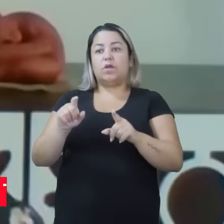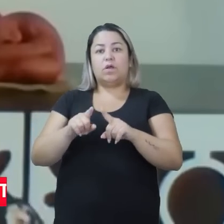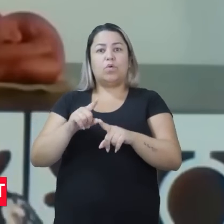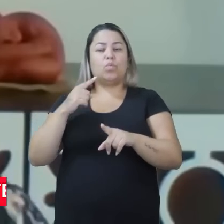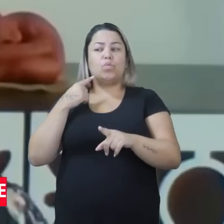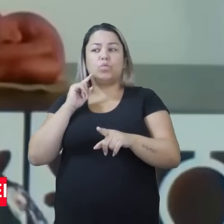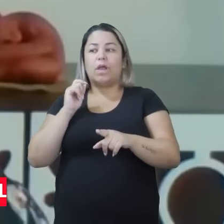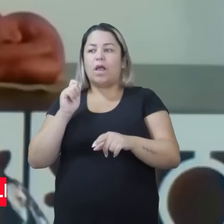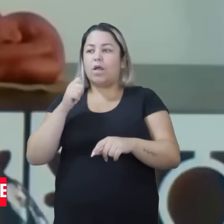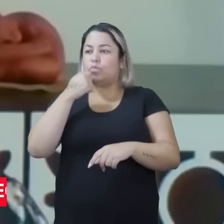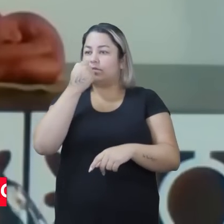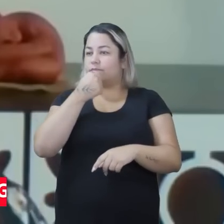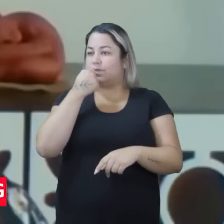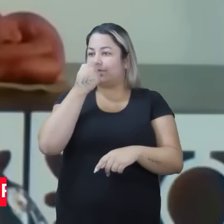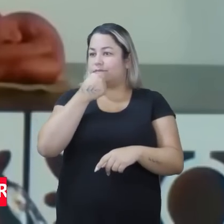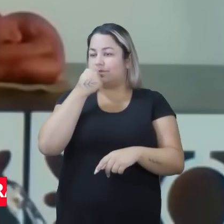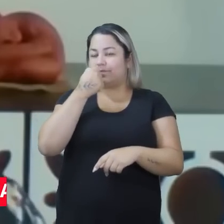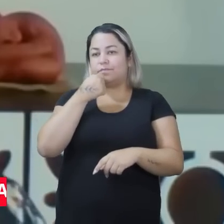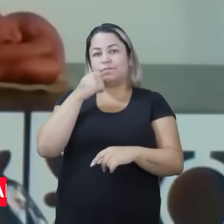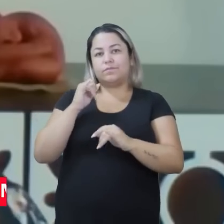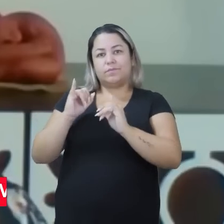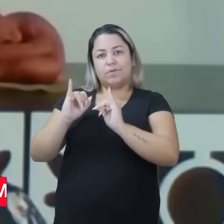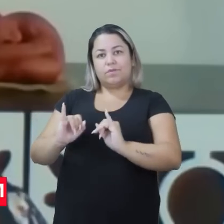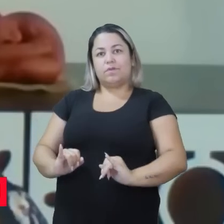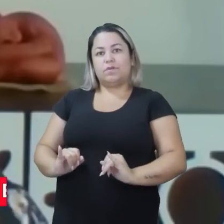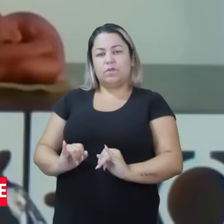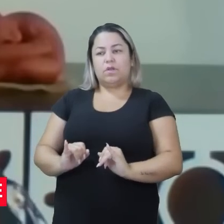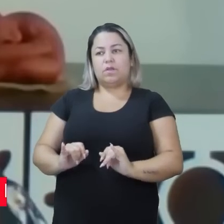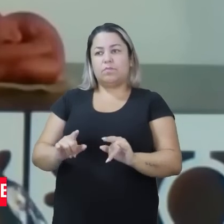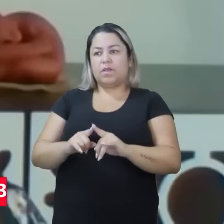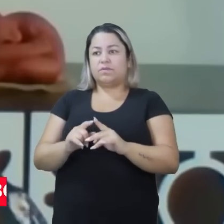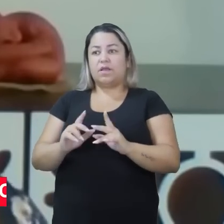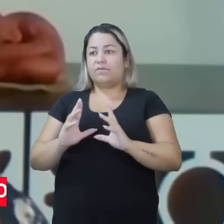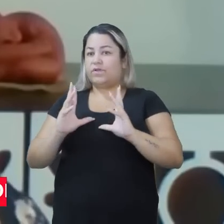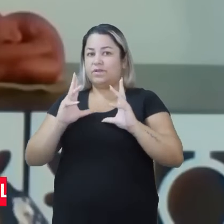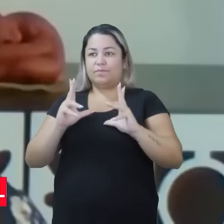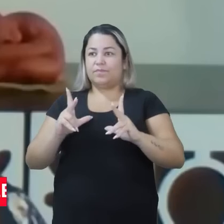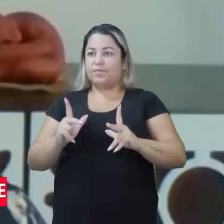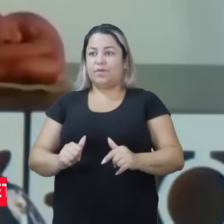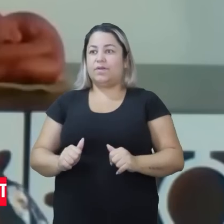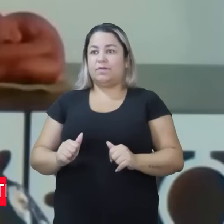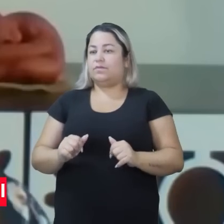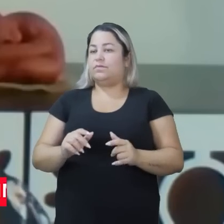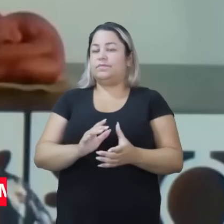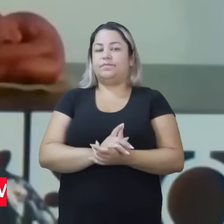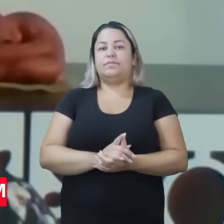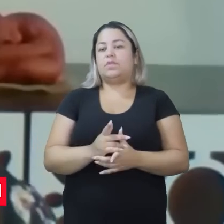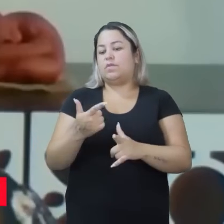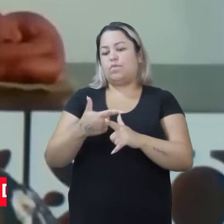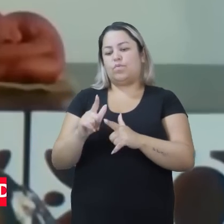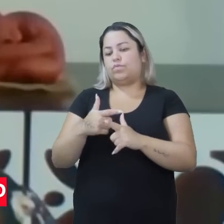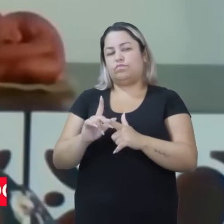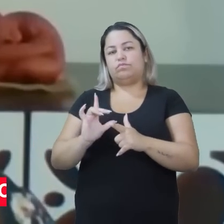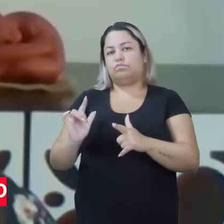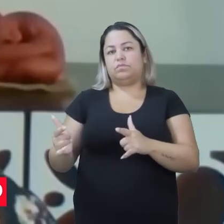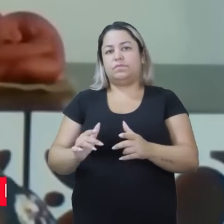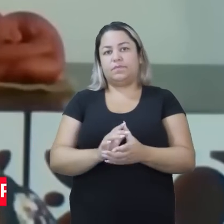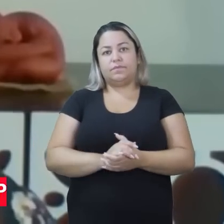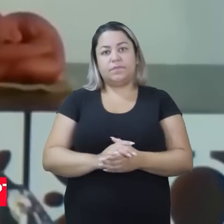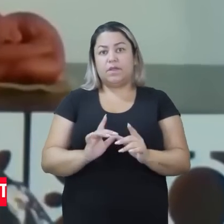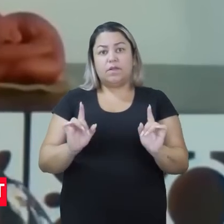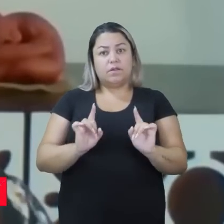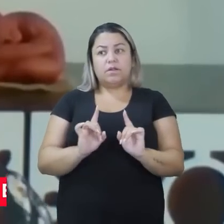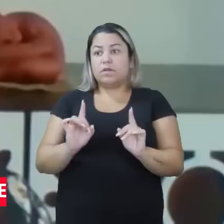de batom, né, uma estátua. Bastava limpar o batom não causa danos, né? Então, não